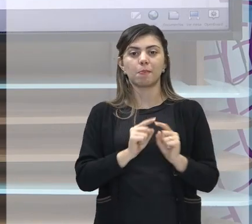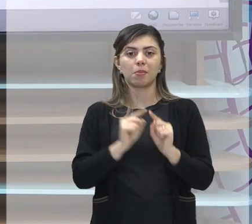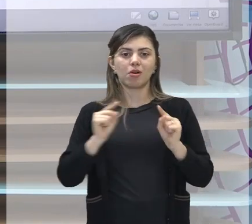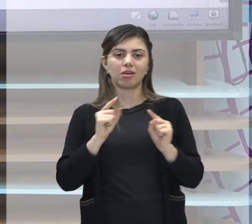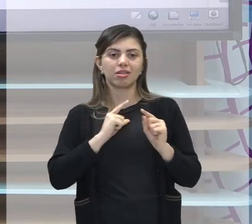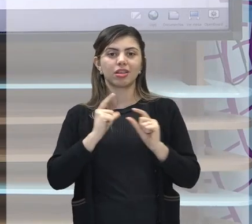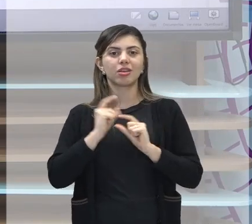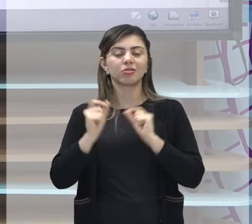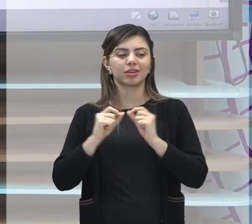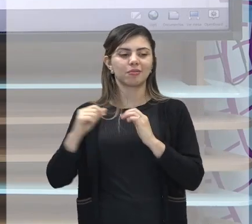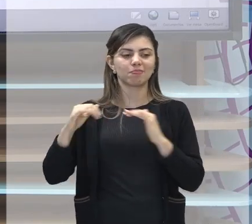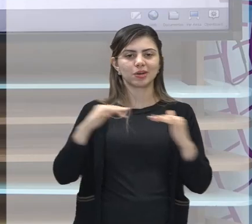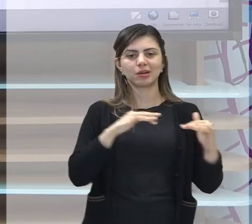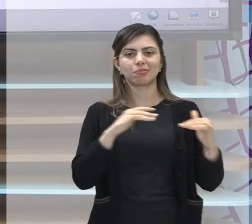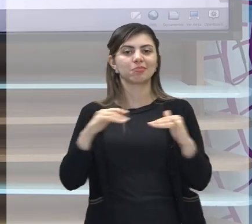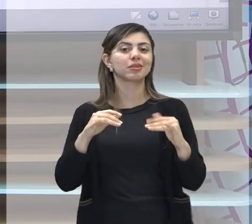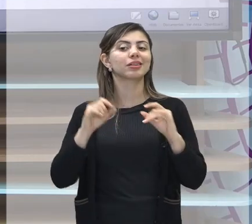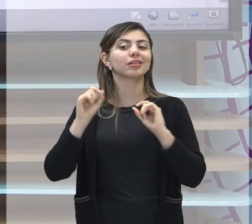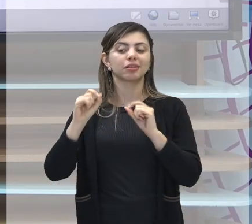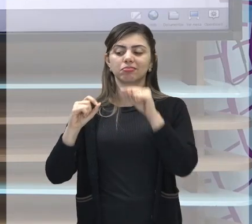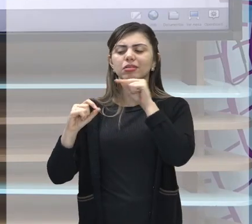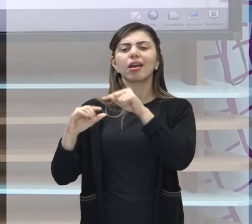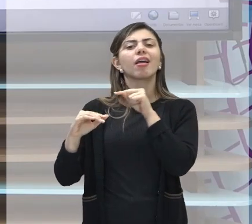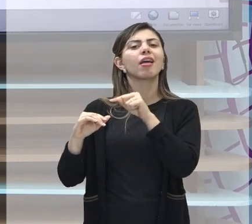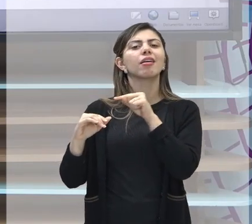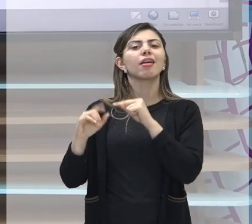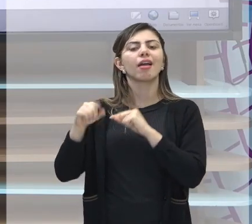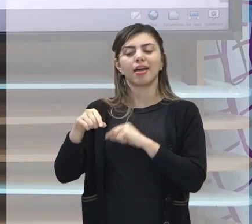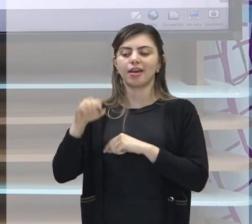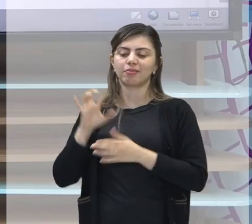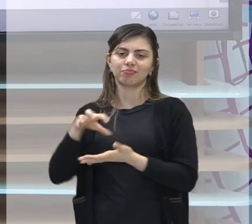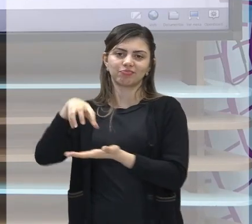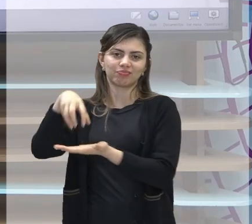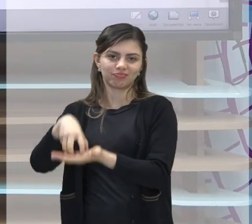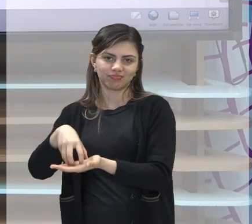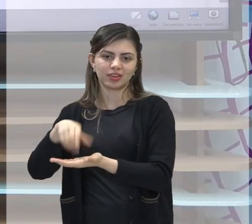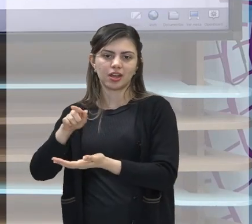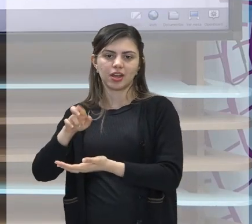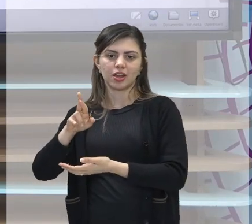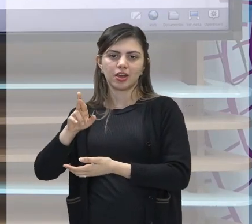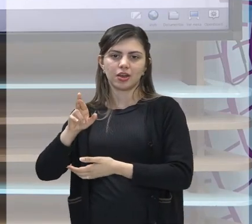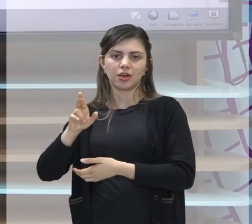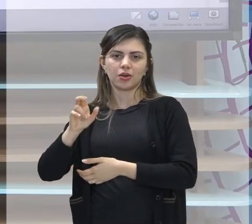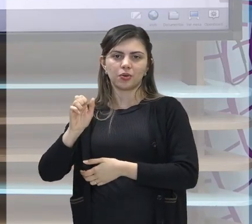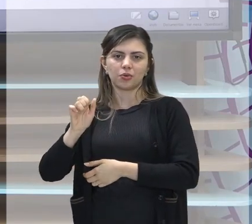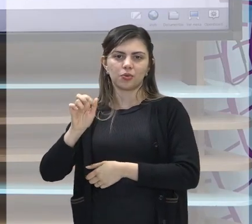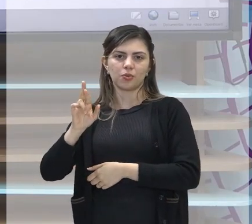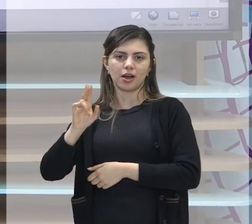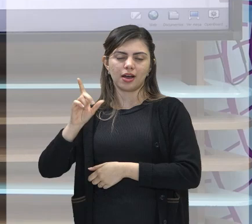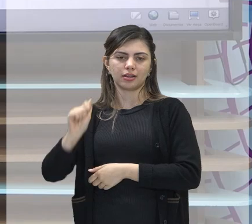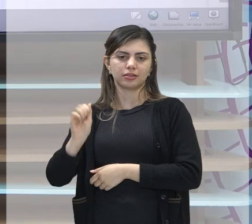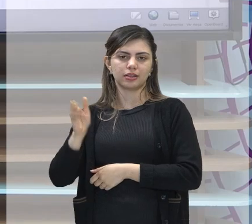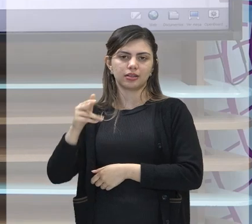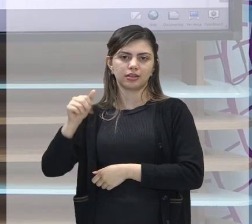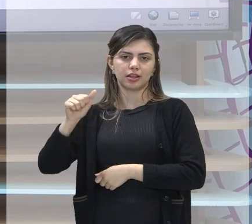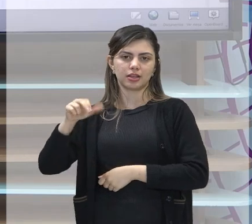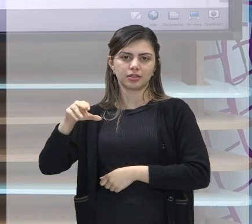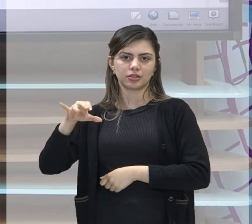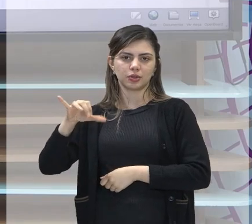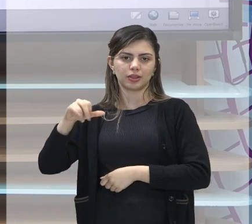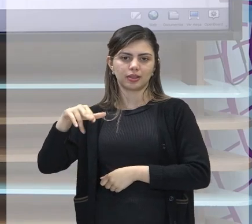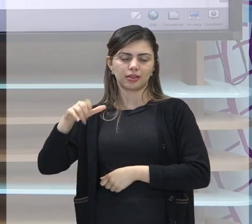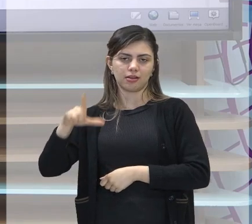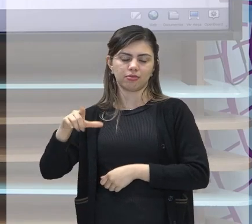mesmo, pela Guarda Nacional. Então entenda, na região norte vai haver uma revolta